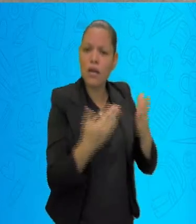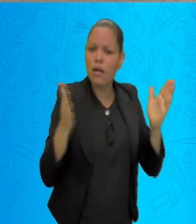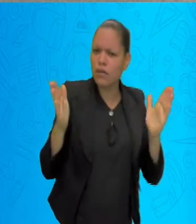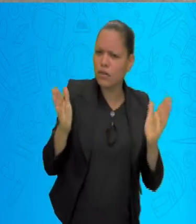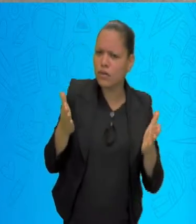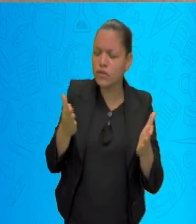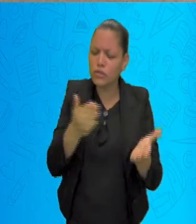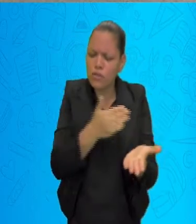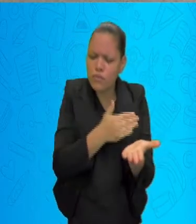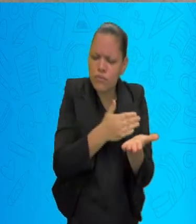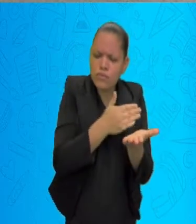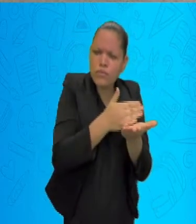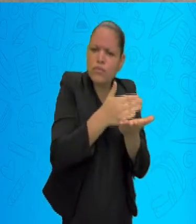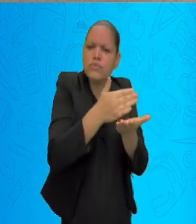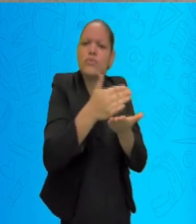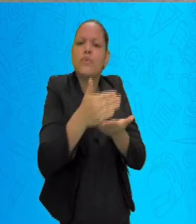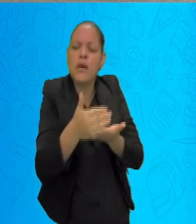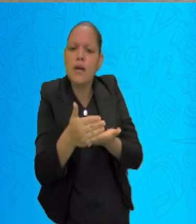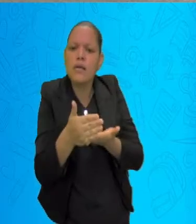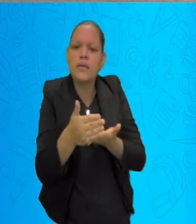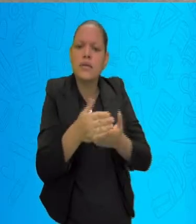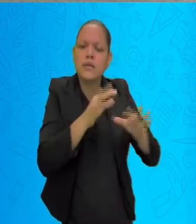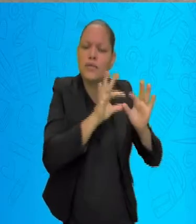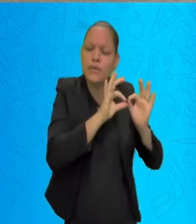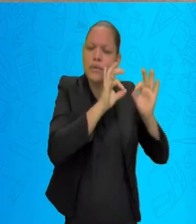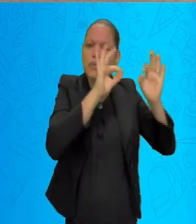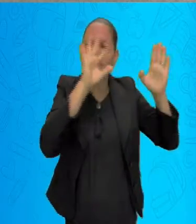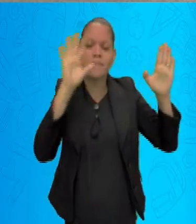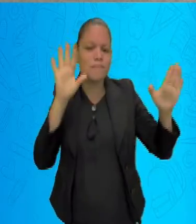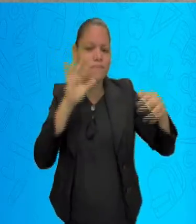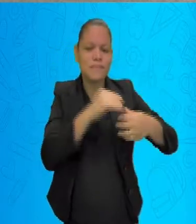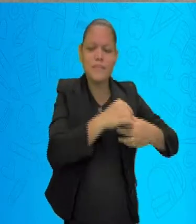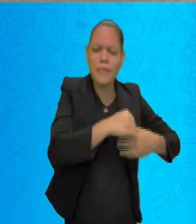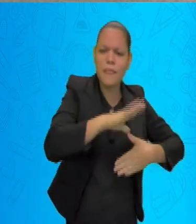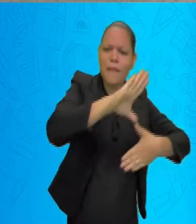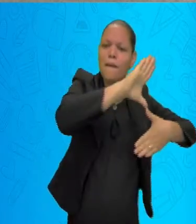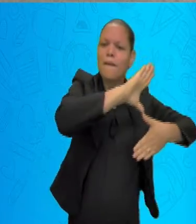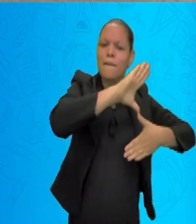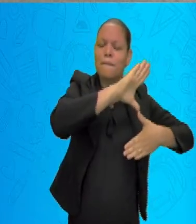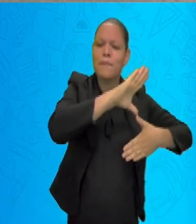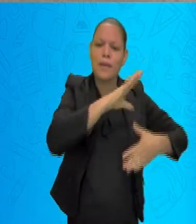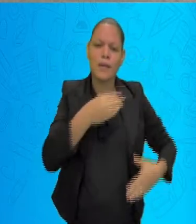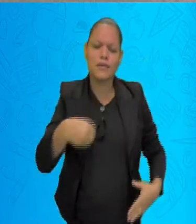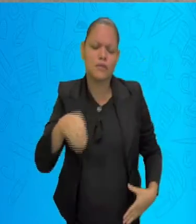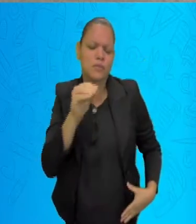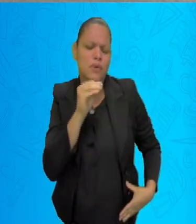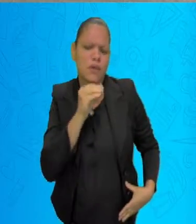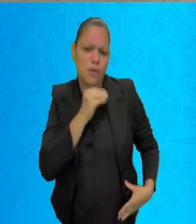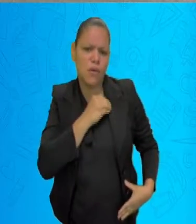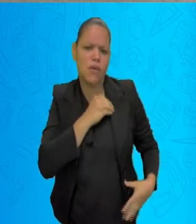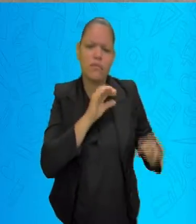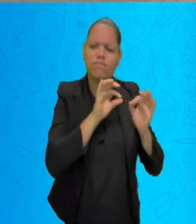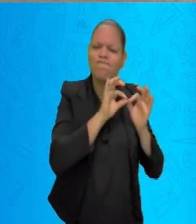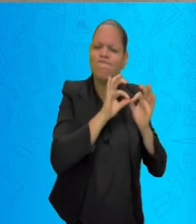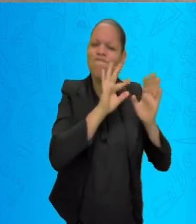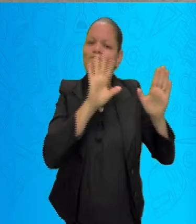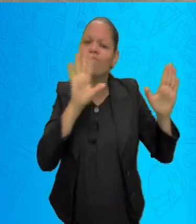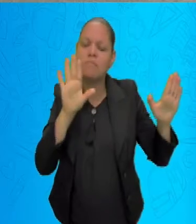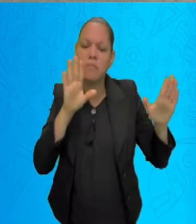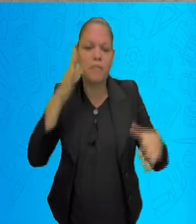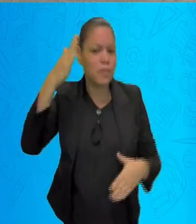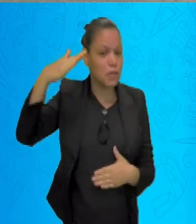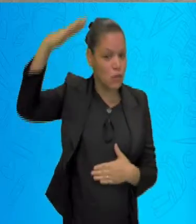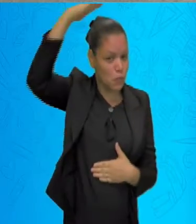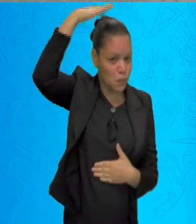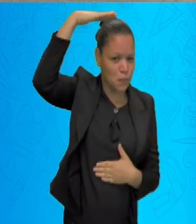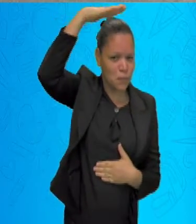da independência da América Espanhola. É a independência do México. A independência do México foi uma conquista